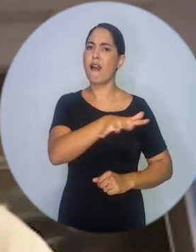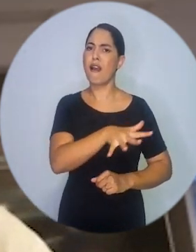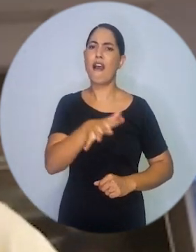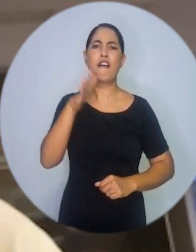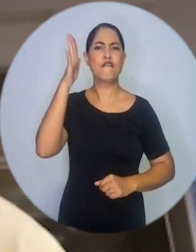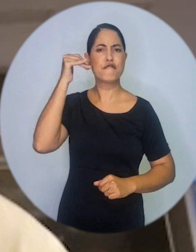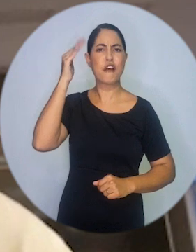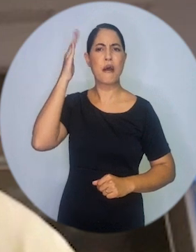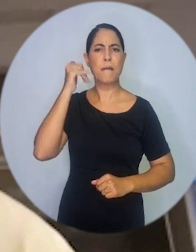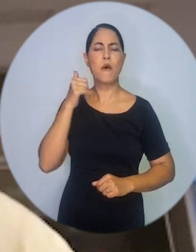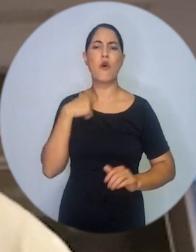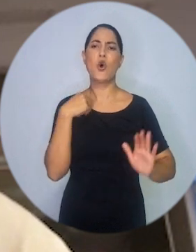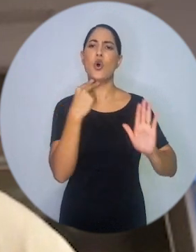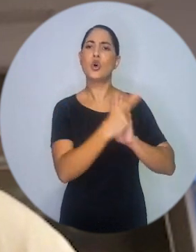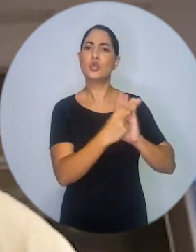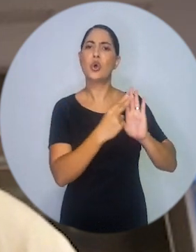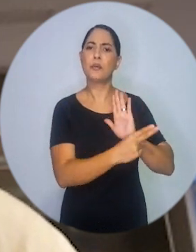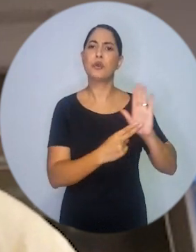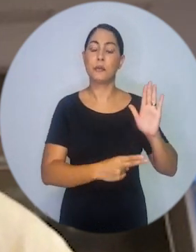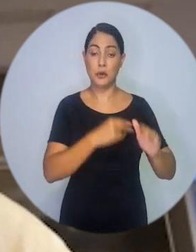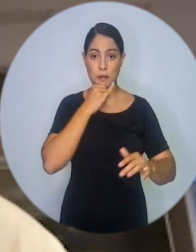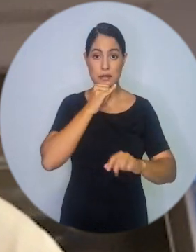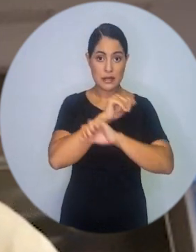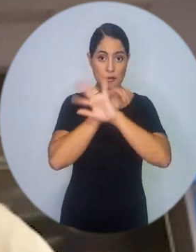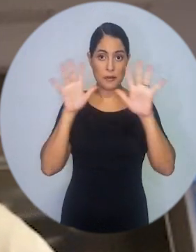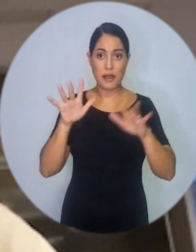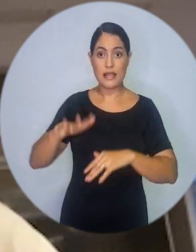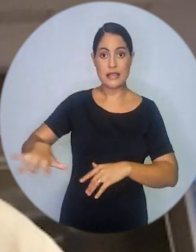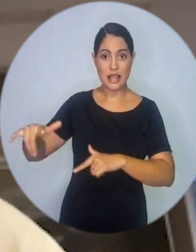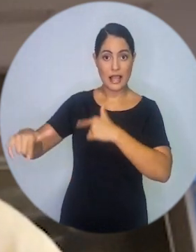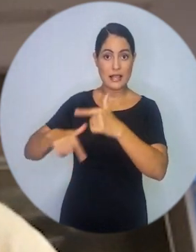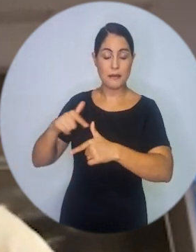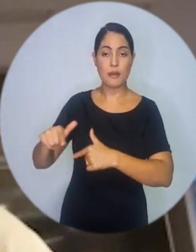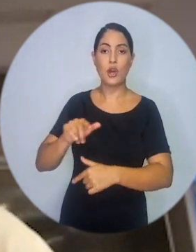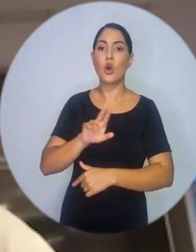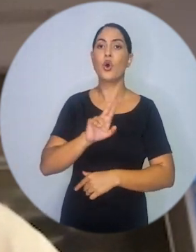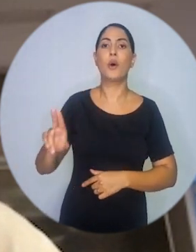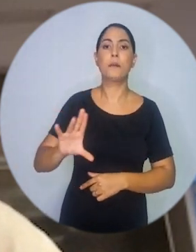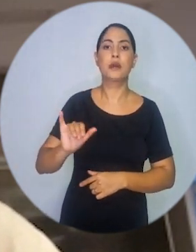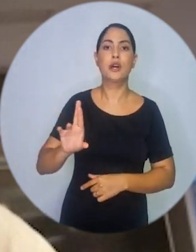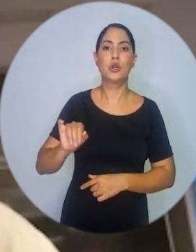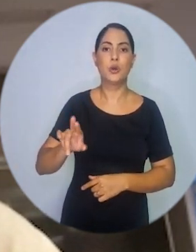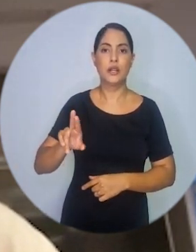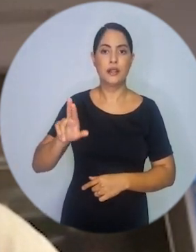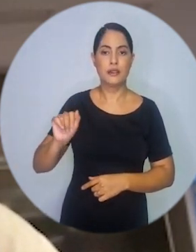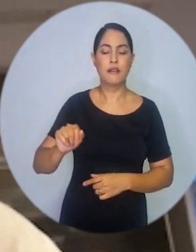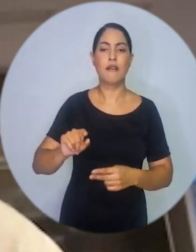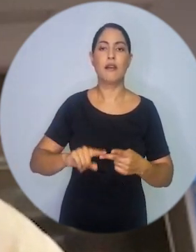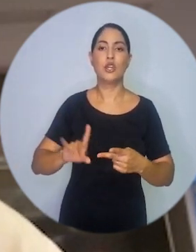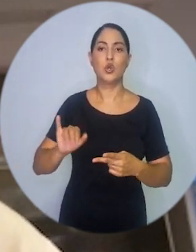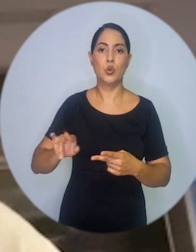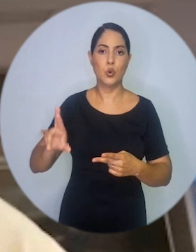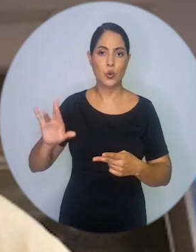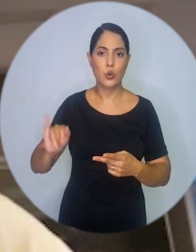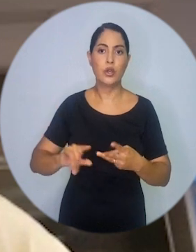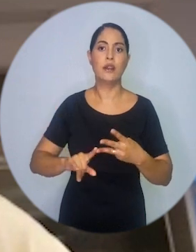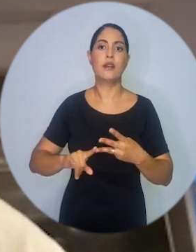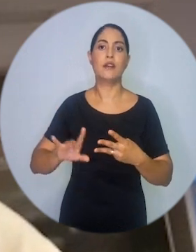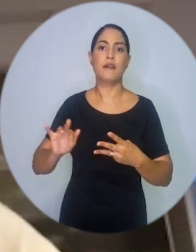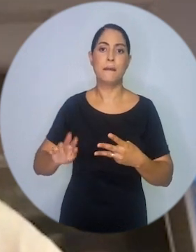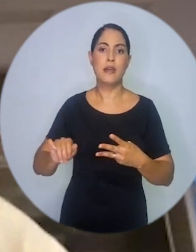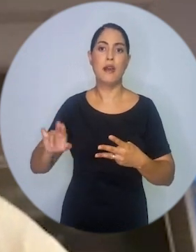por grandes nomes, eu vou aqui citar alguns, na advocacia trabalhista, Carolina Tupinambá,